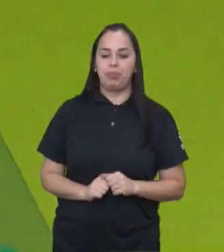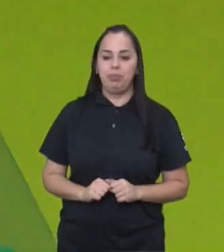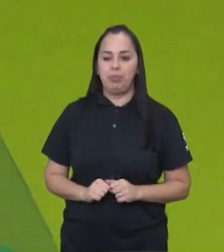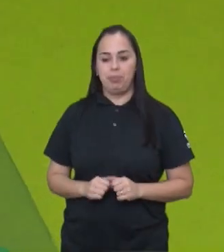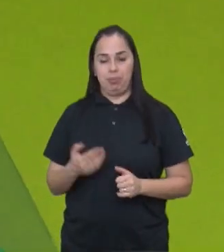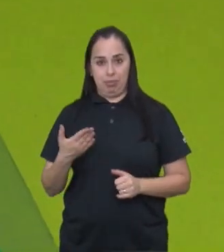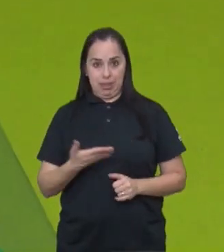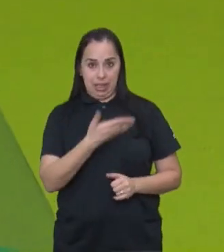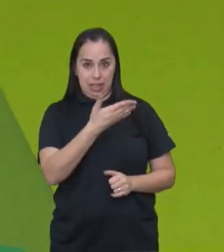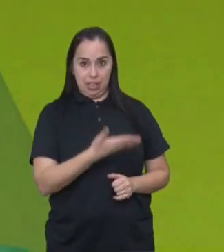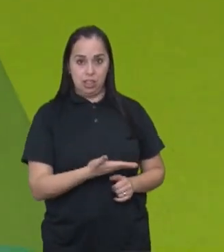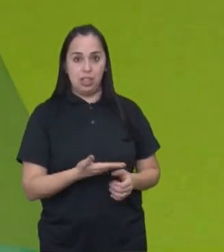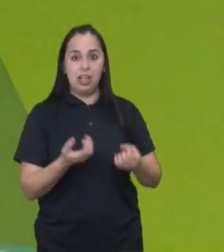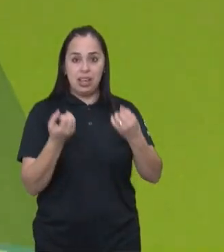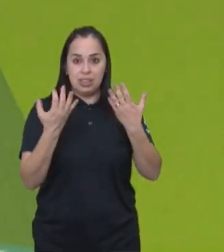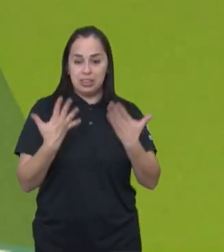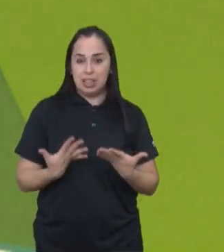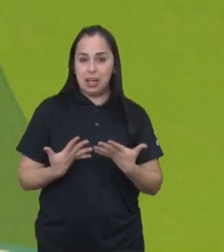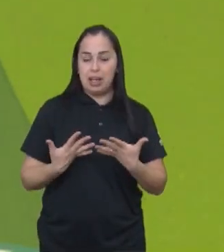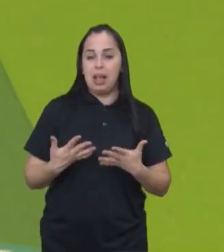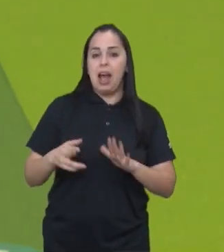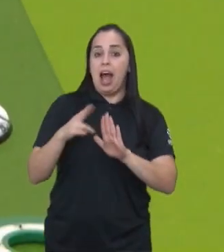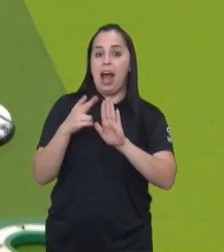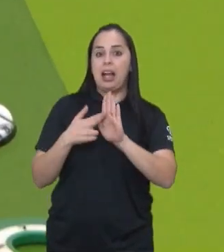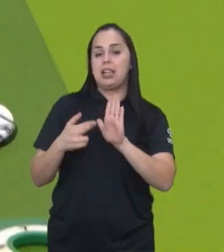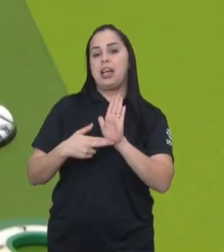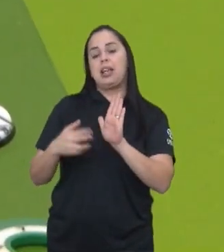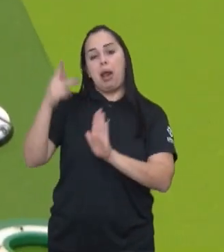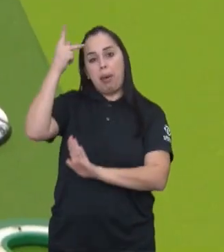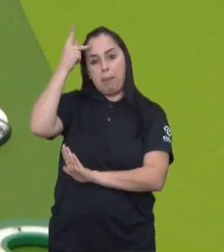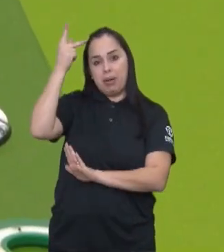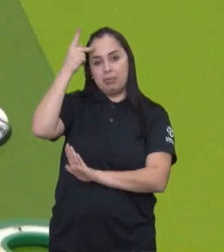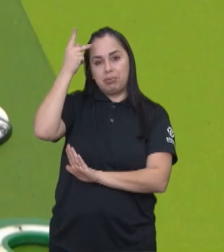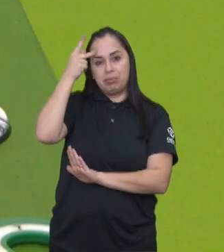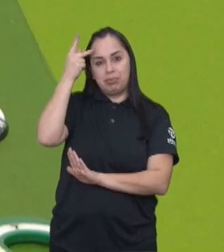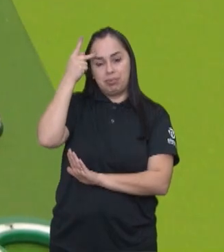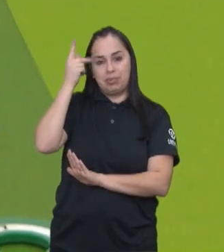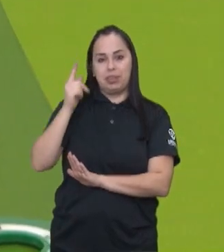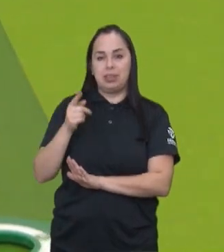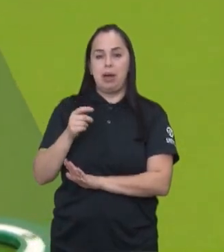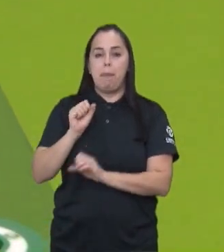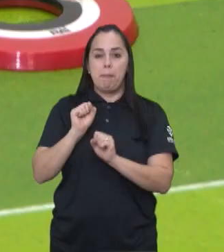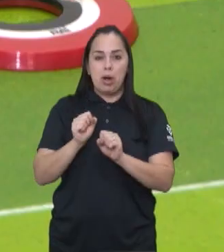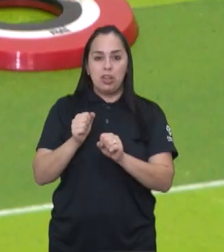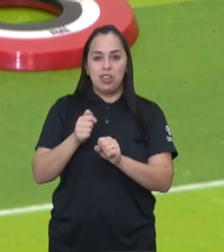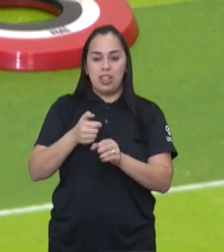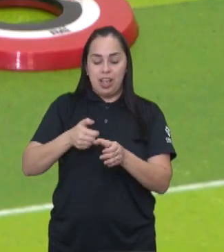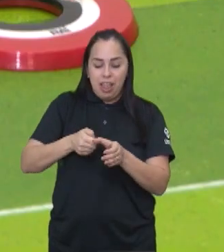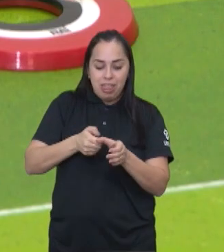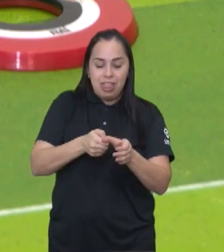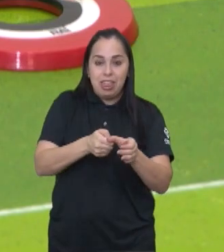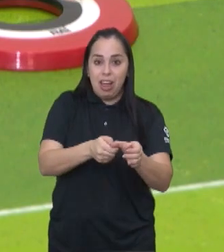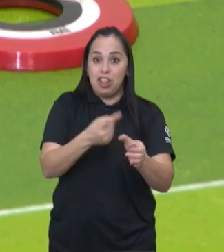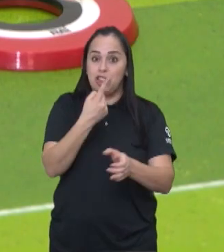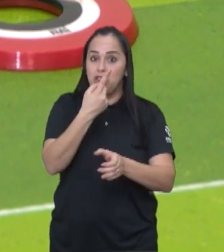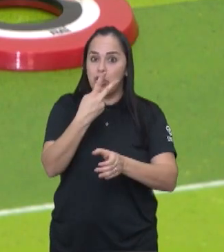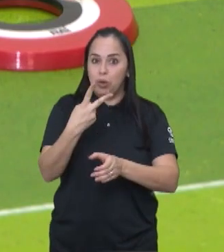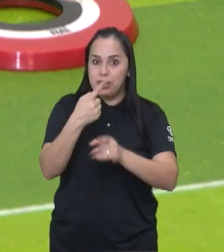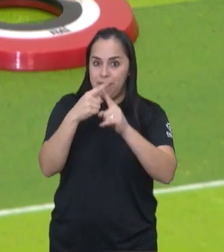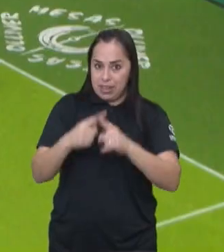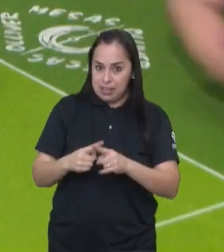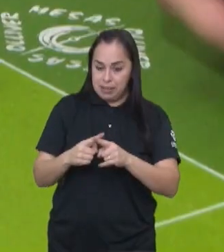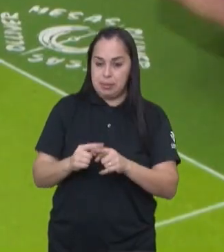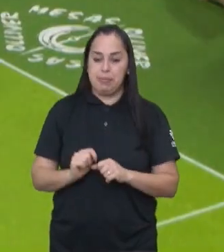O Tonil joga a chamada regra paulista, conhecida também como regra dos 12 toques, que é jogada com a bolinha